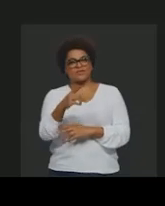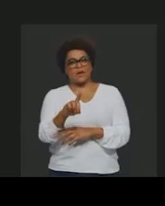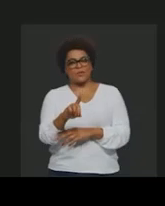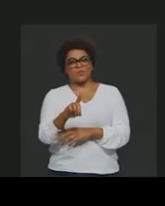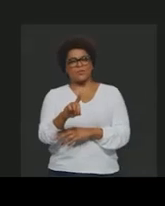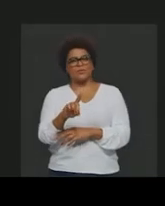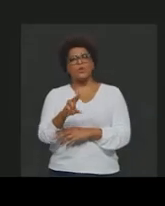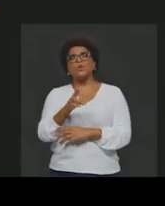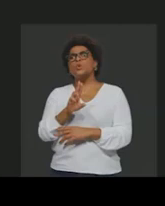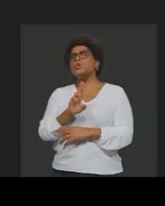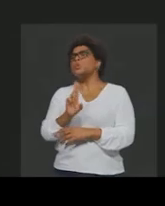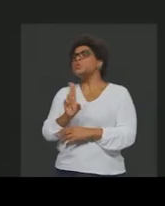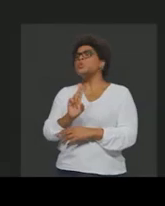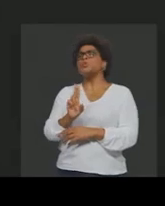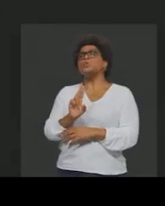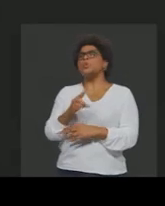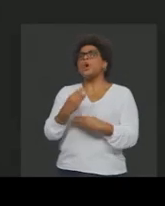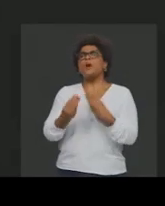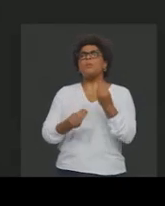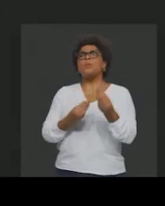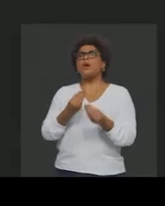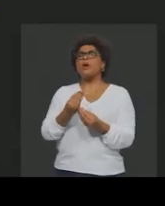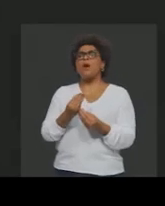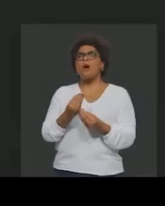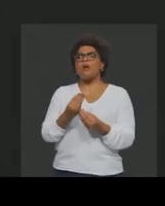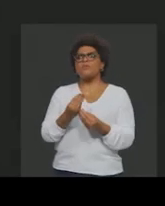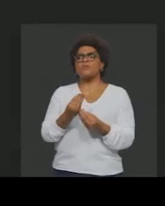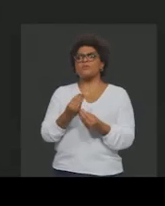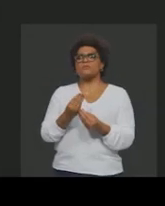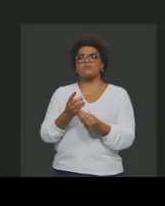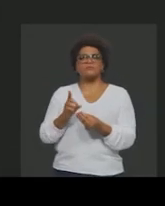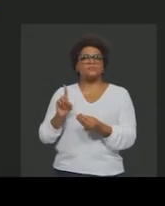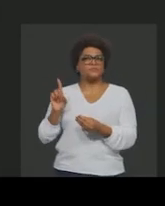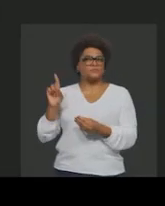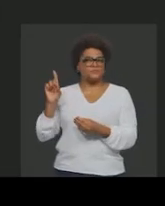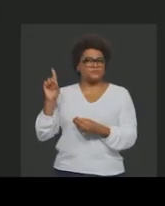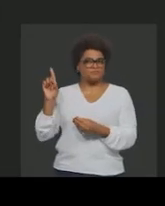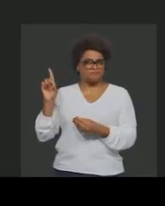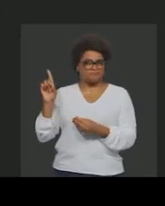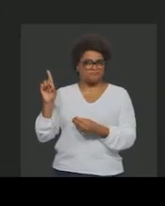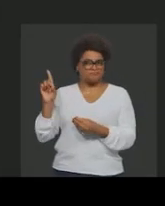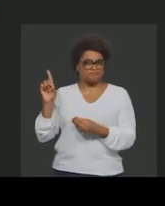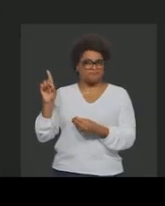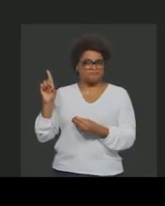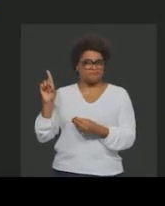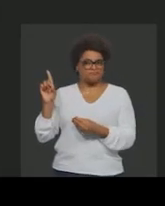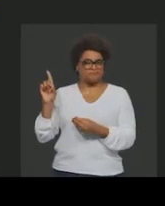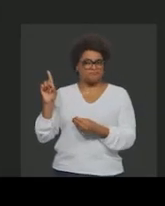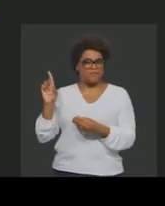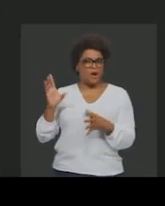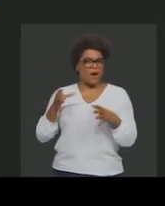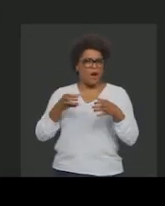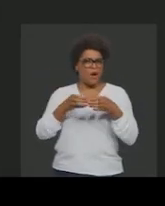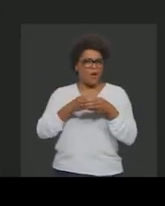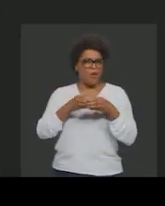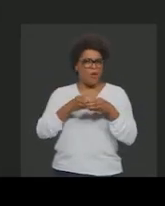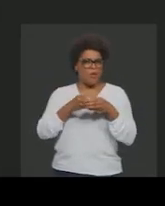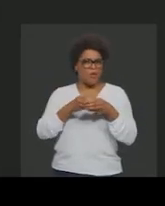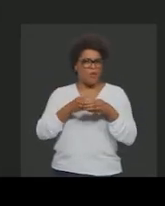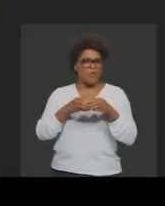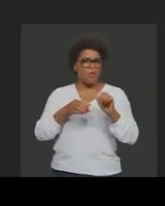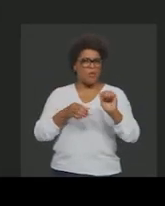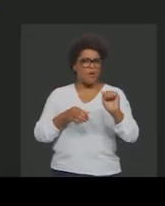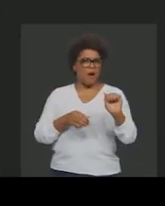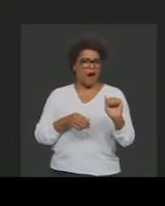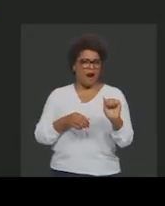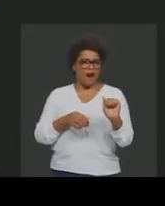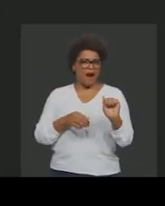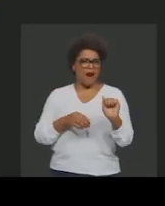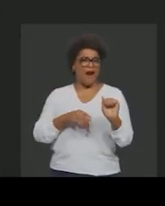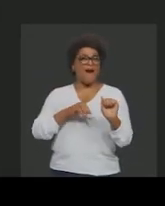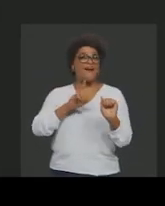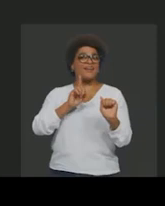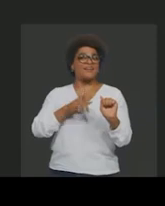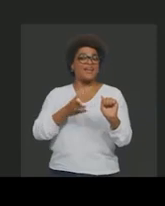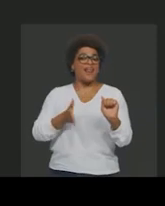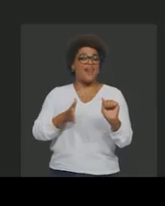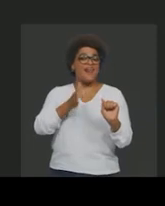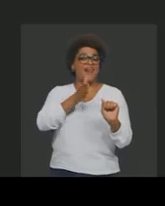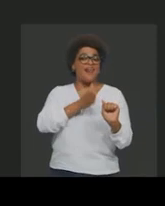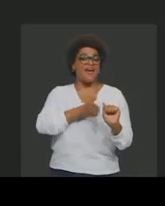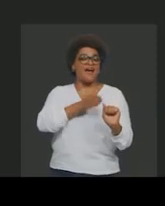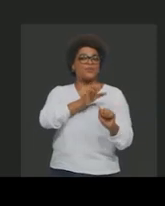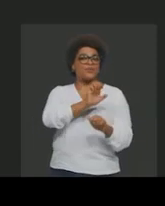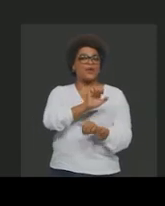conjunto onde você está pegando os elementos da esquerda é o conjunto de partida, é chamado domínio, onde estão os valores de